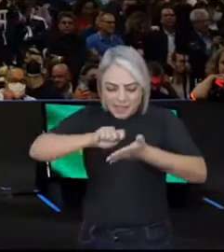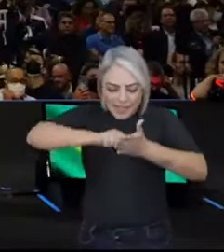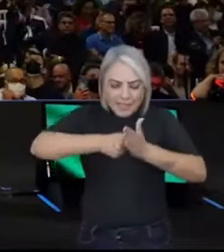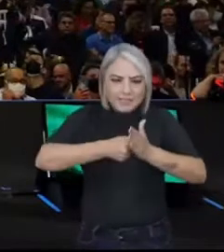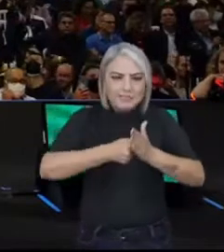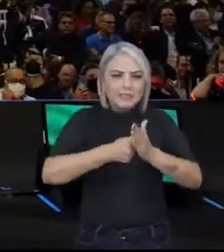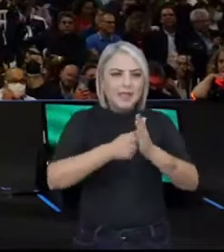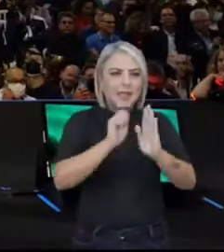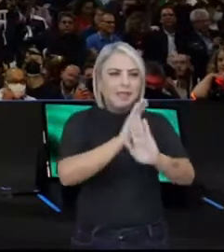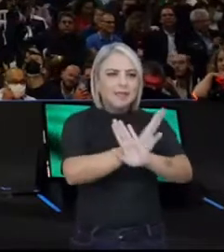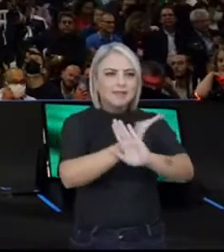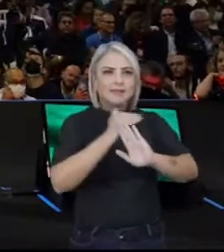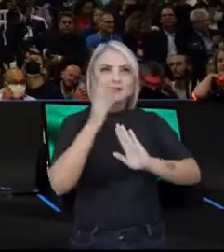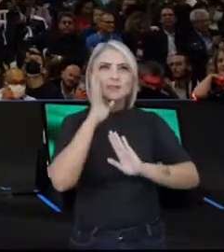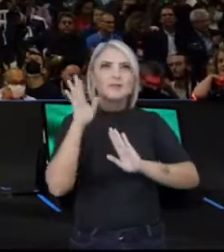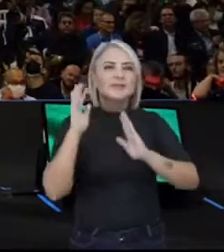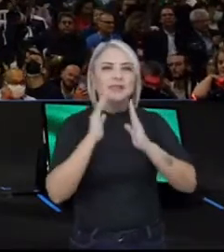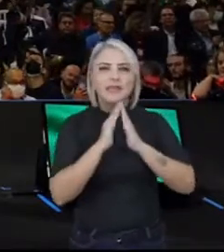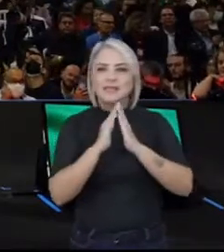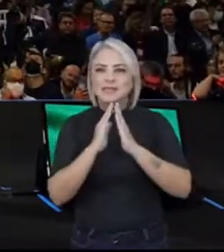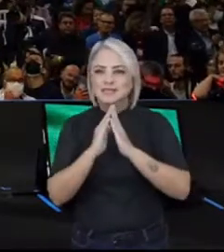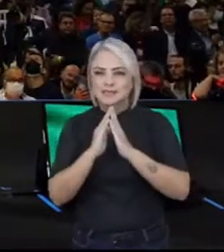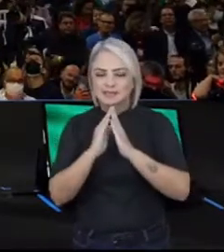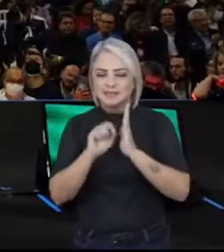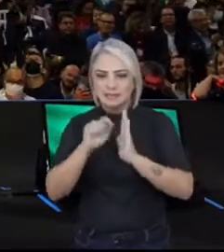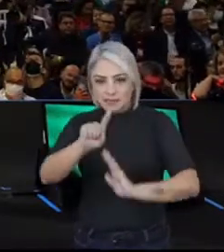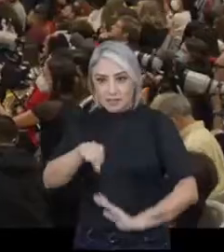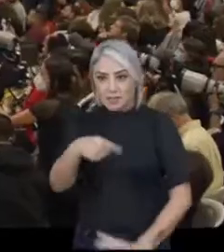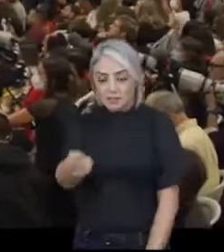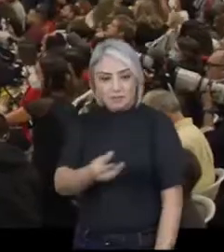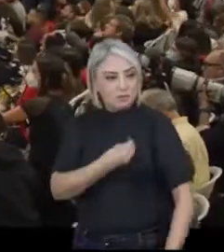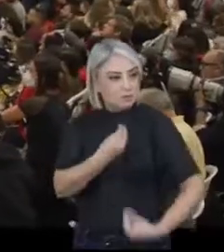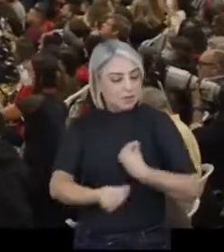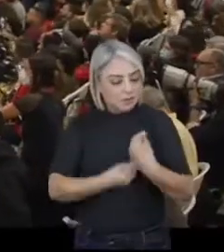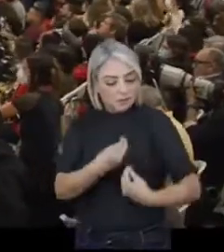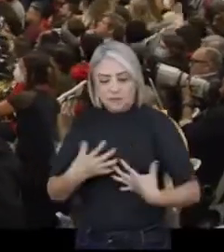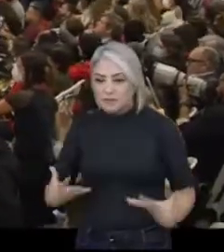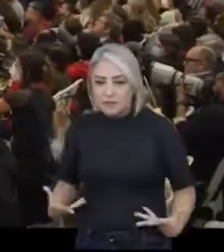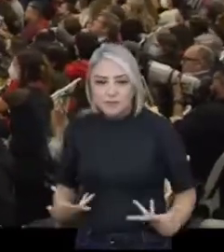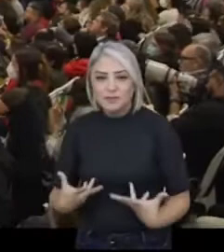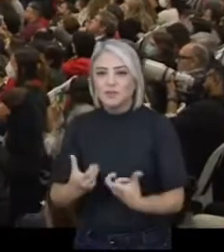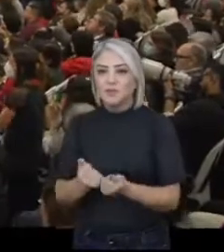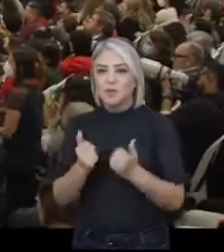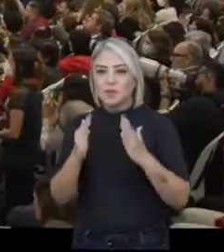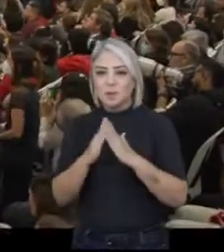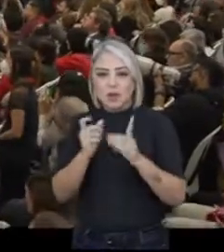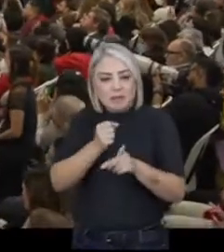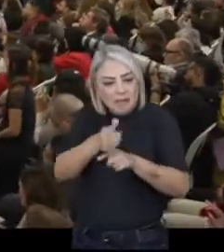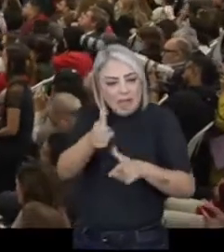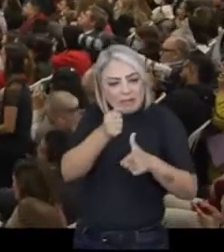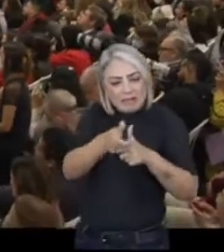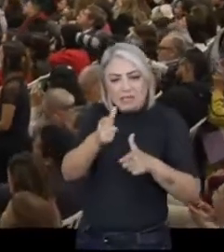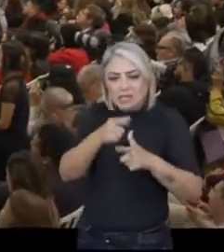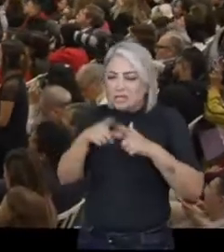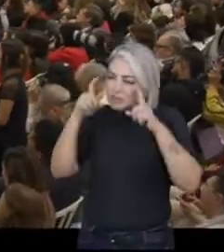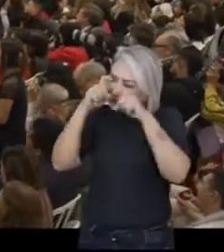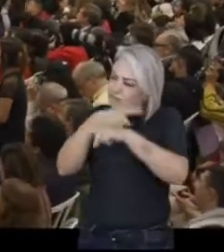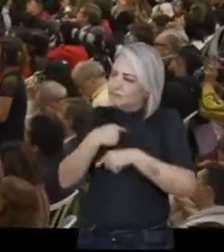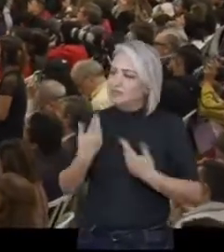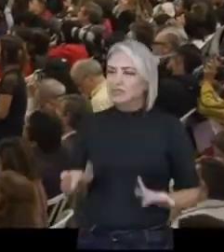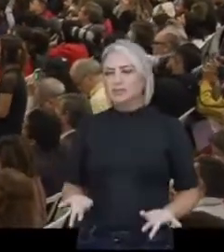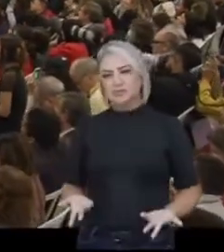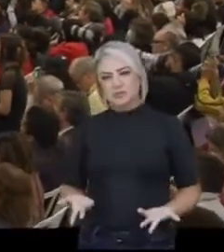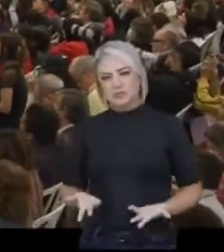sonhada casa própria, depois de uma vida inteira morando de aluguel em condições precárias. É